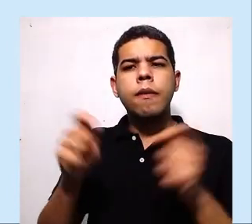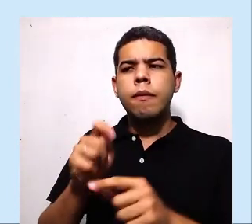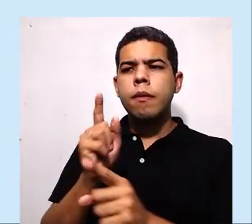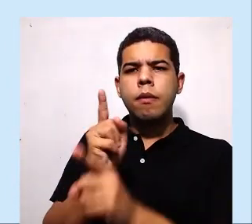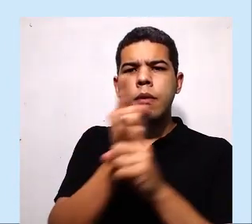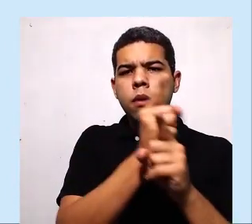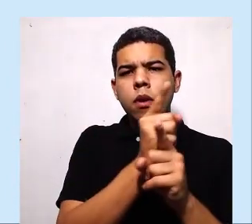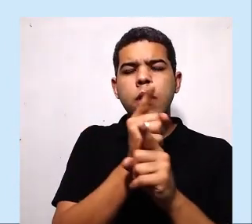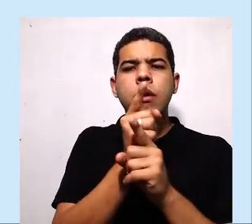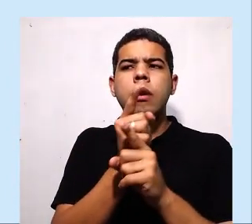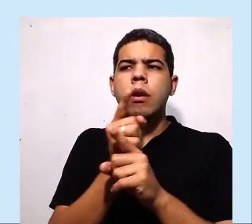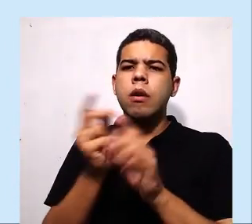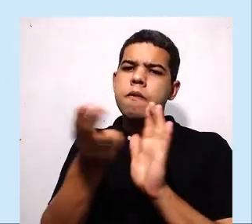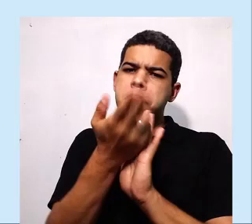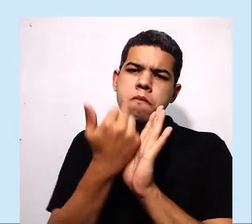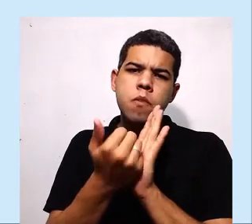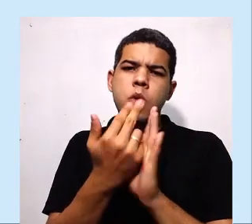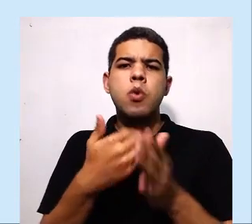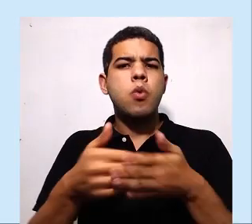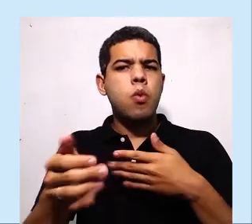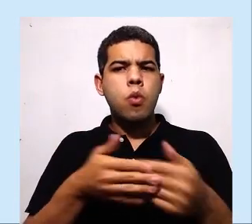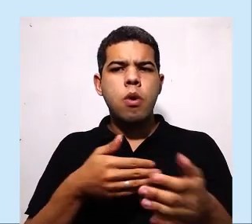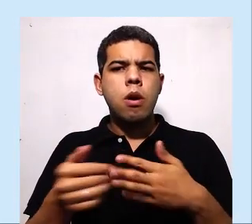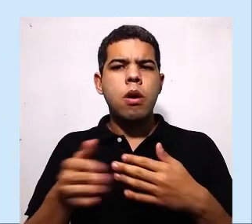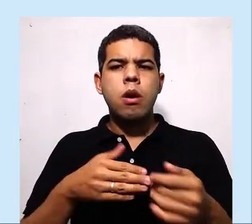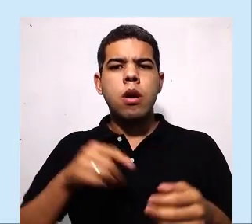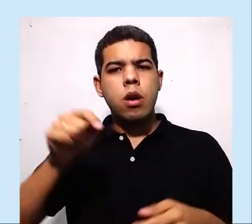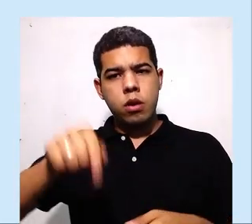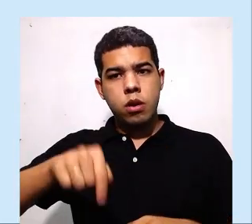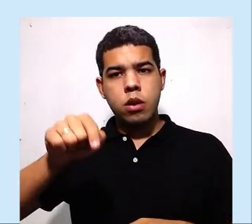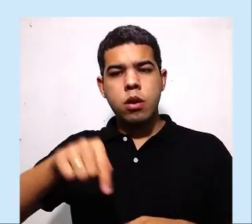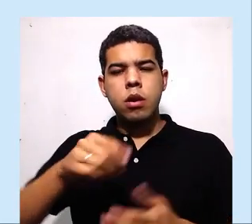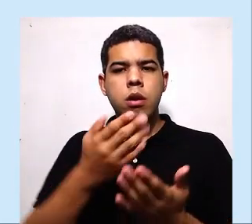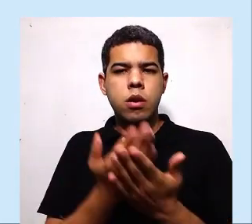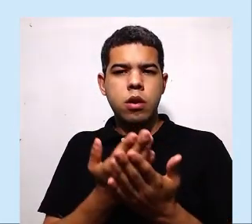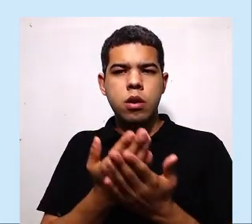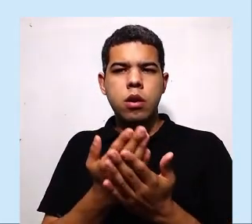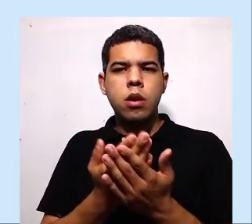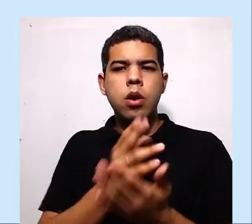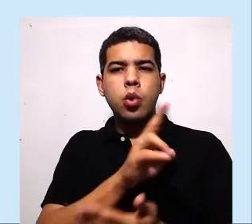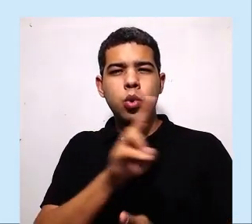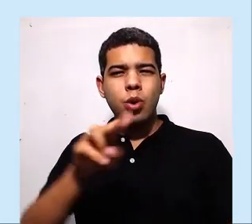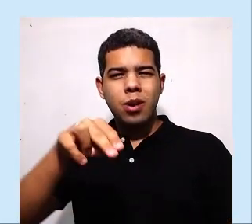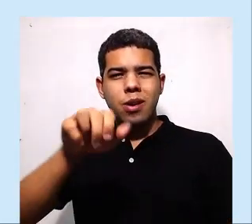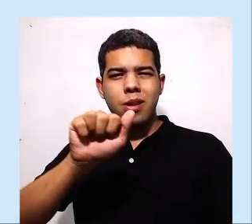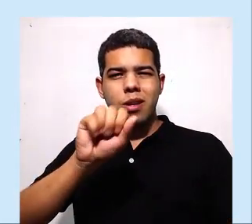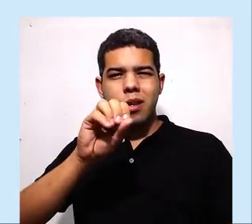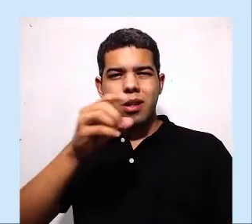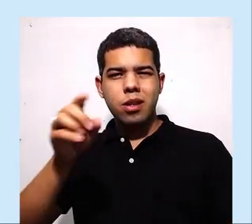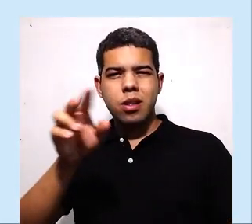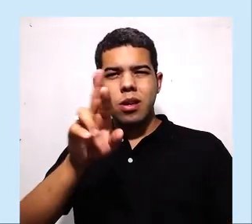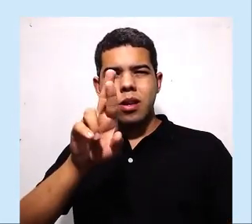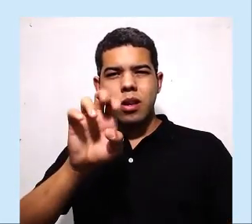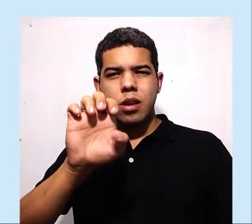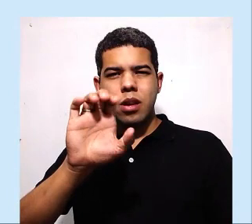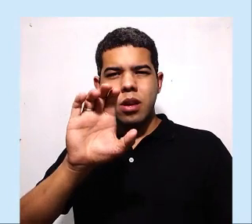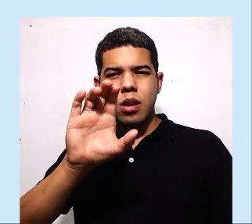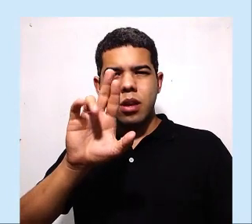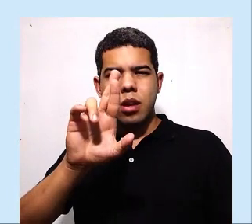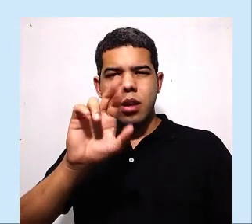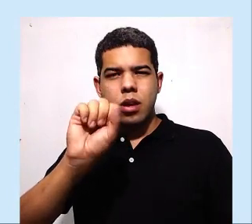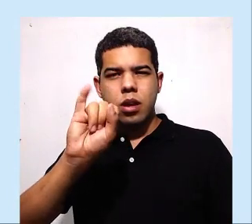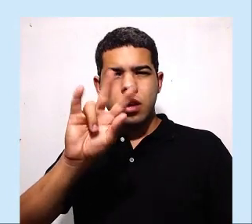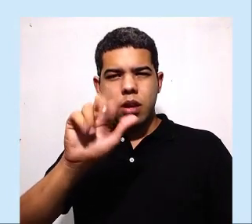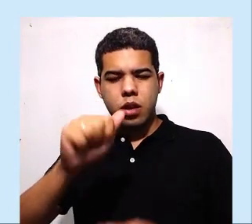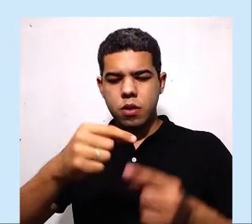encontrar qualquer figura. Beleza? Como a aula de hoje é não recursiva, então vai ser uma figura que